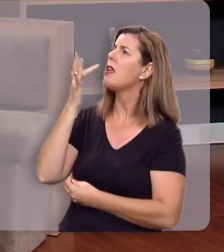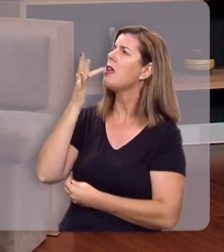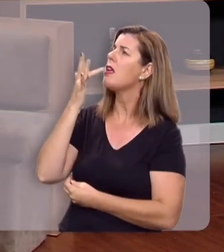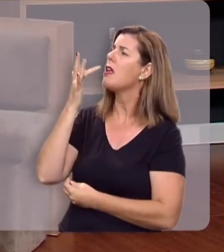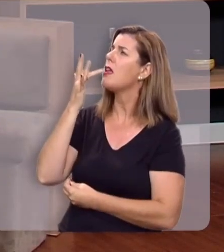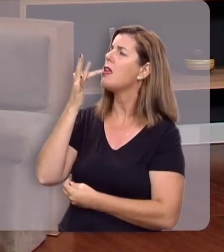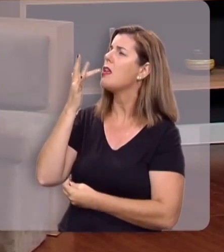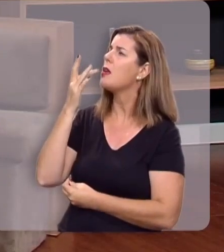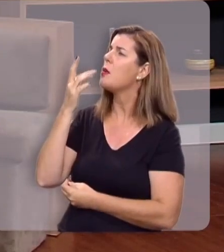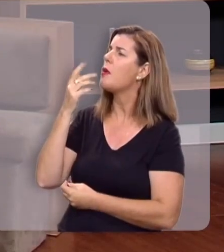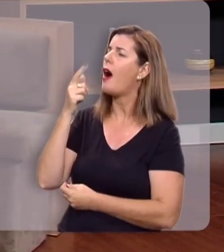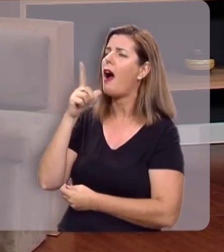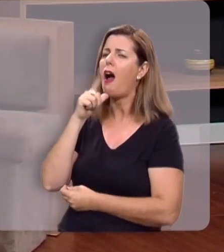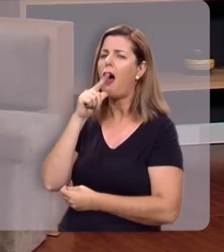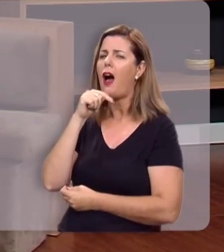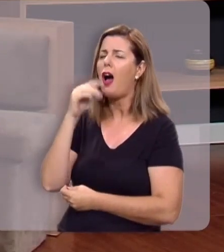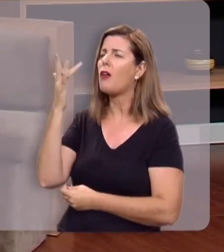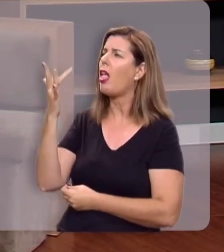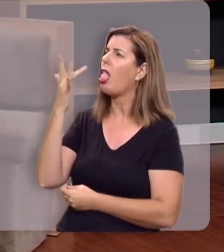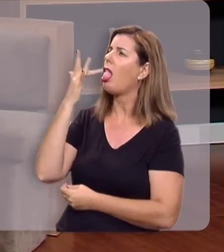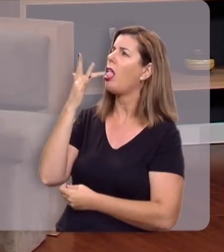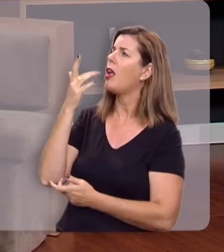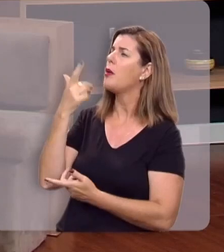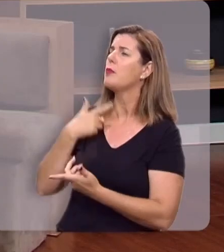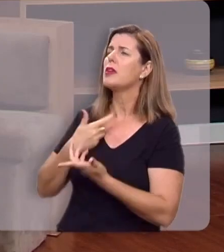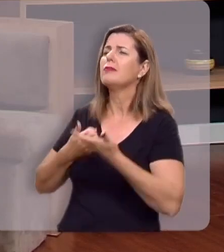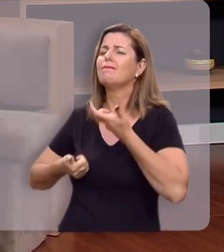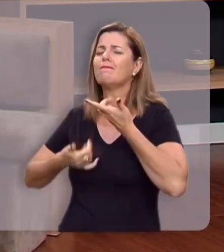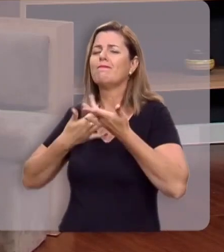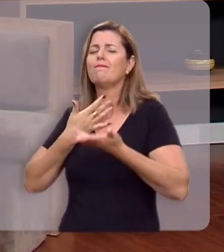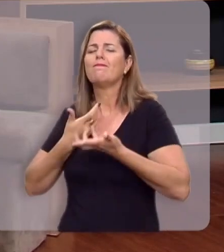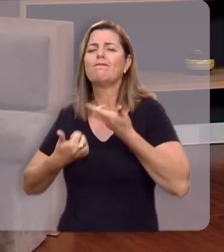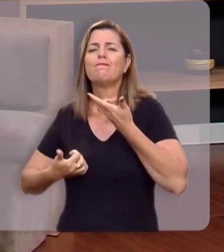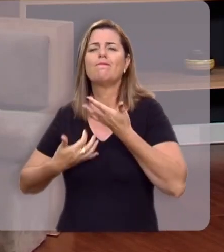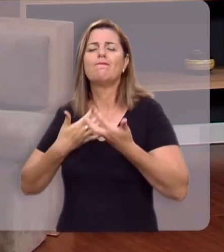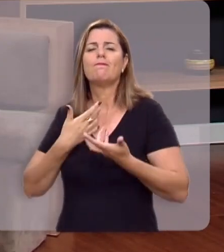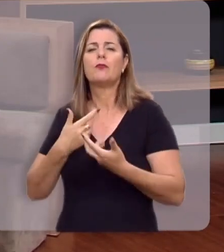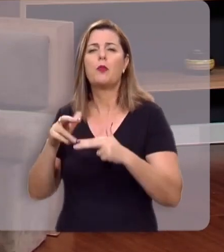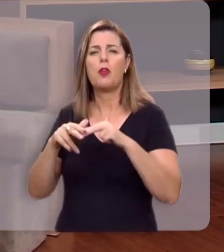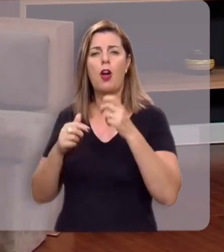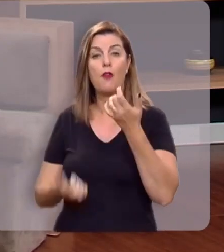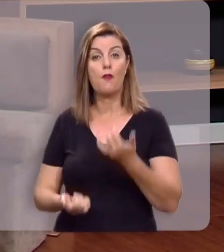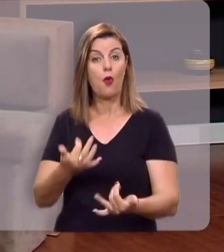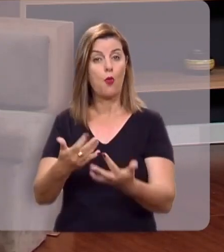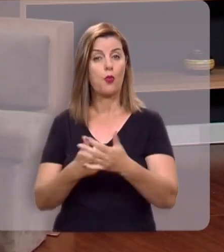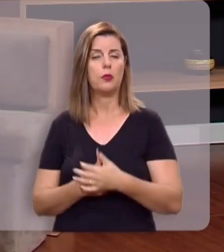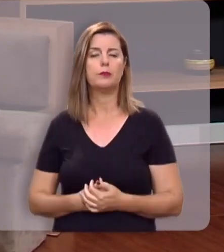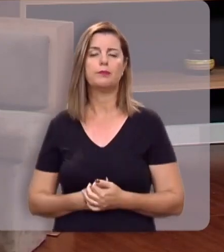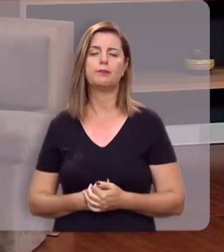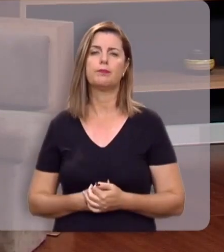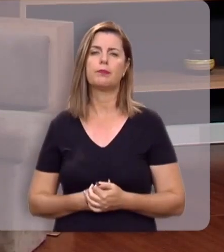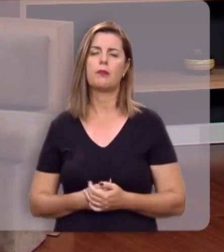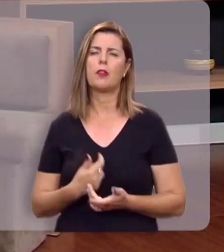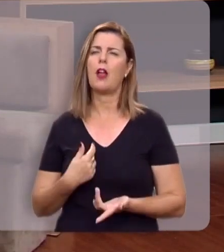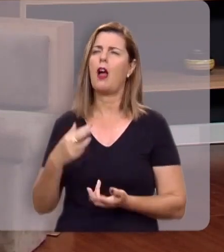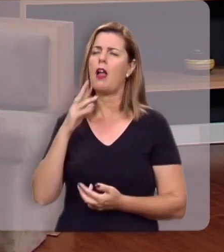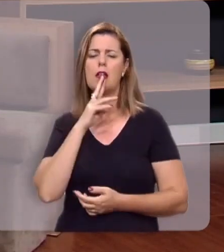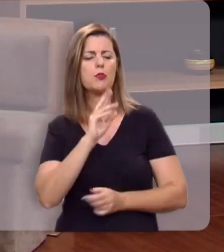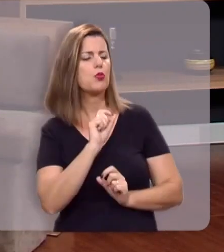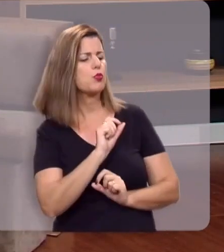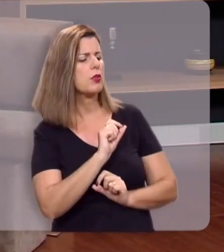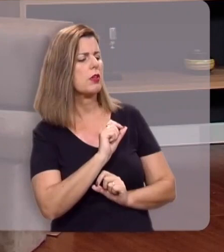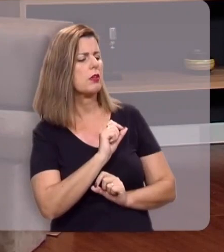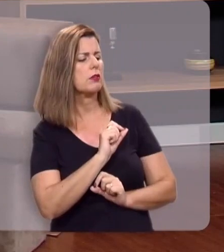dedo molhado na minha língua, porque eu estou atormentado por estas chamas. E a resposta que ouviu